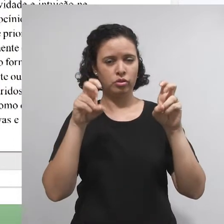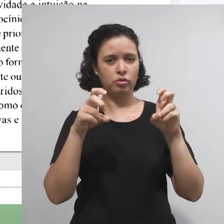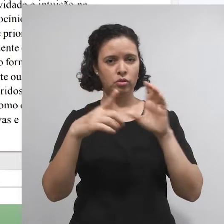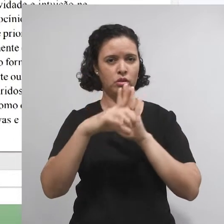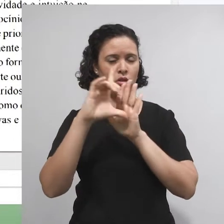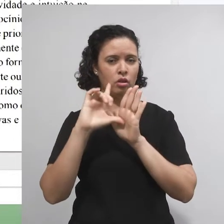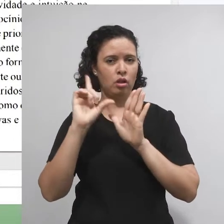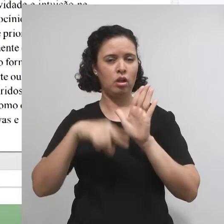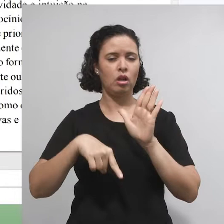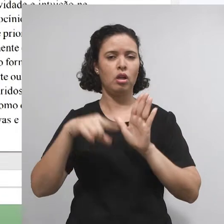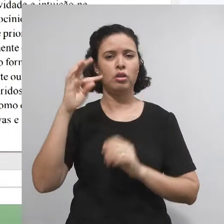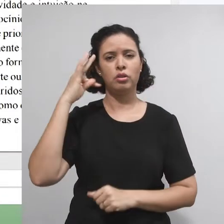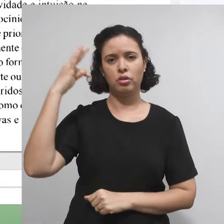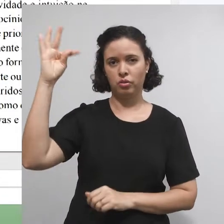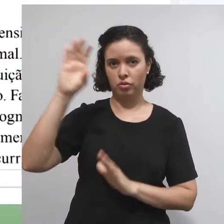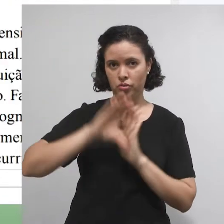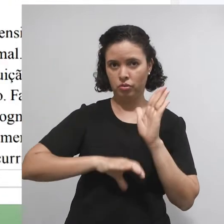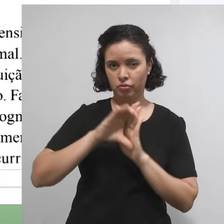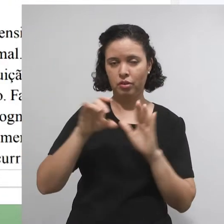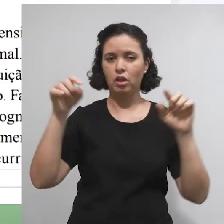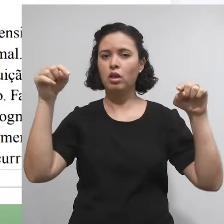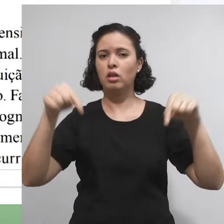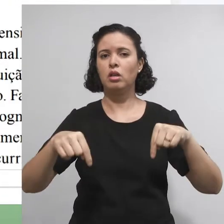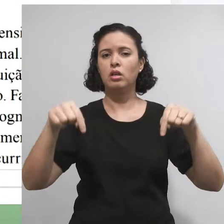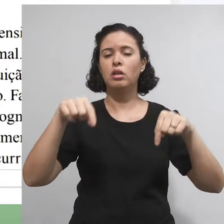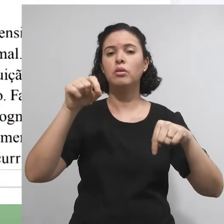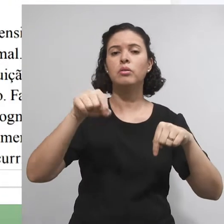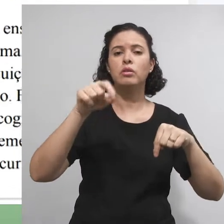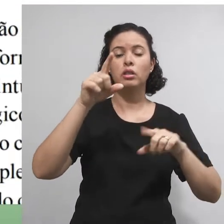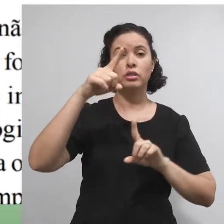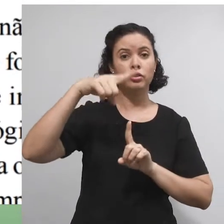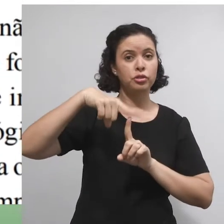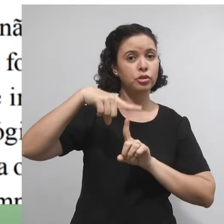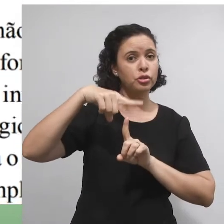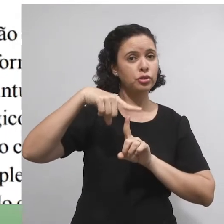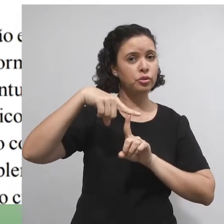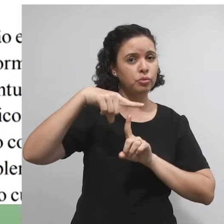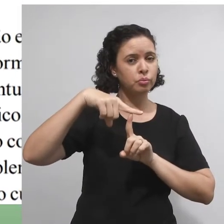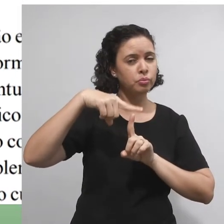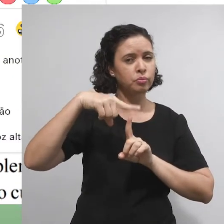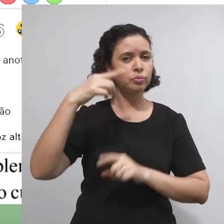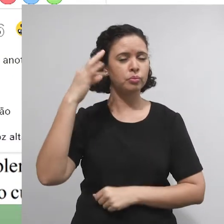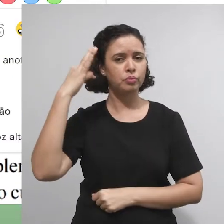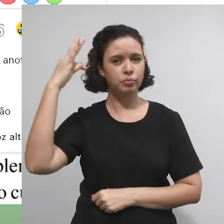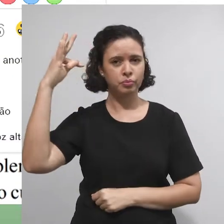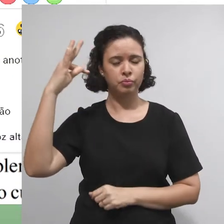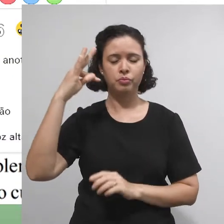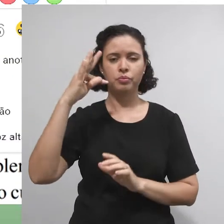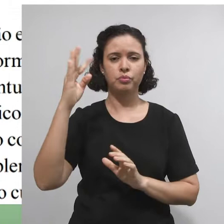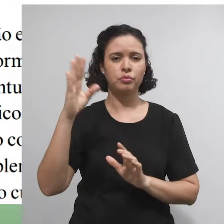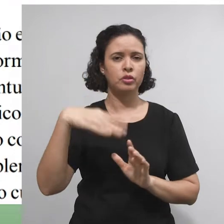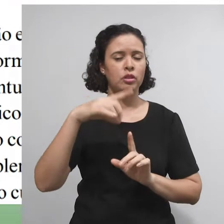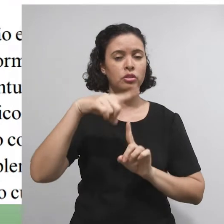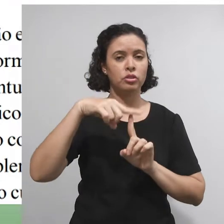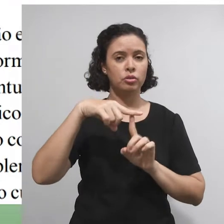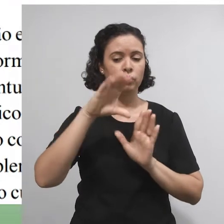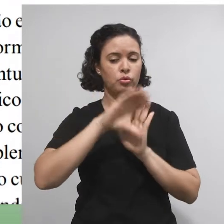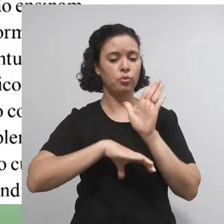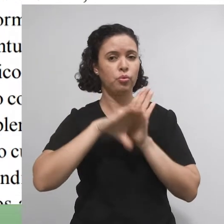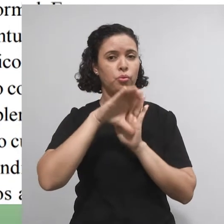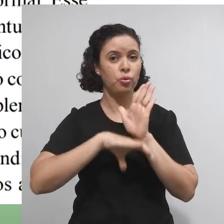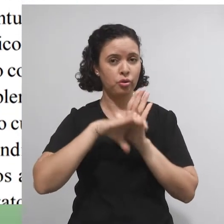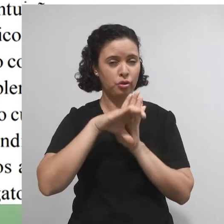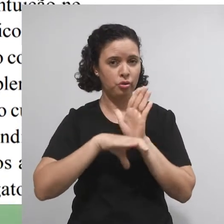teorias do currículo. Aqui a gente vai tratar de tipos de currículo. tá? Diferente